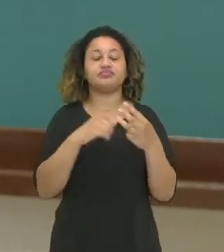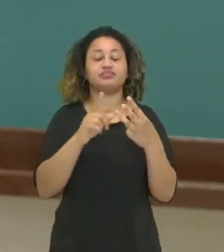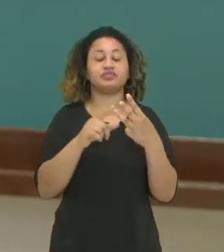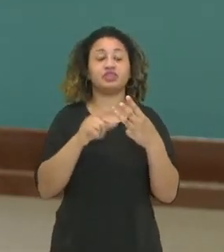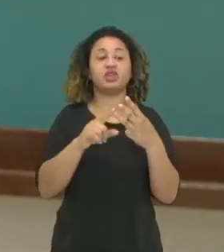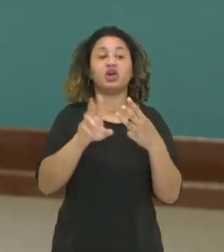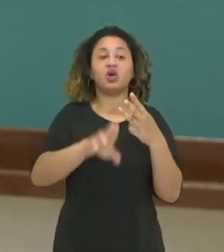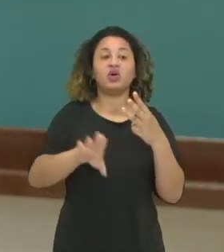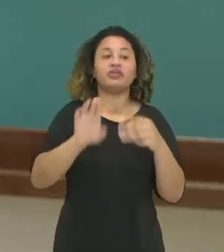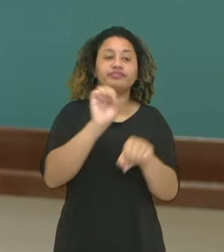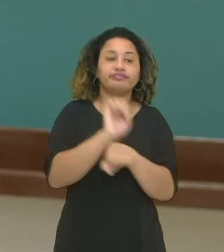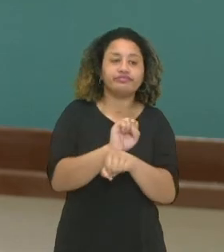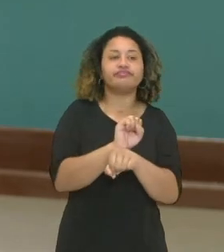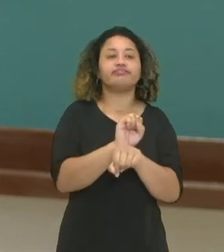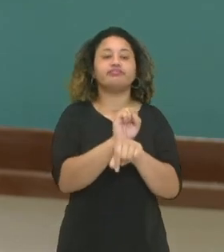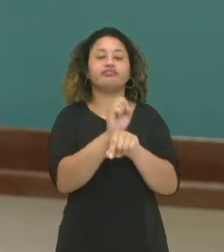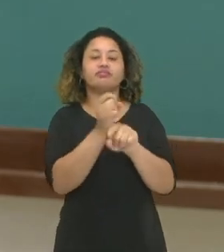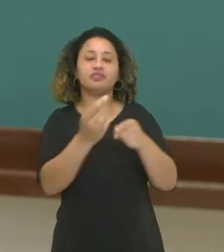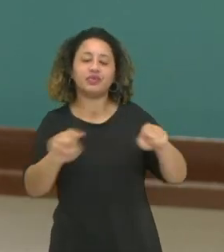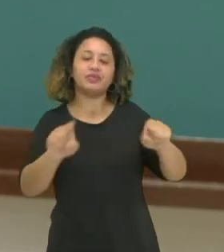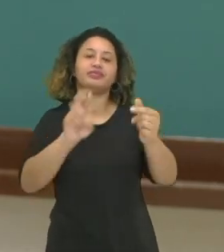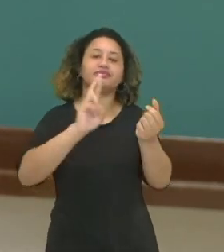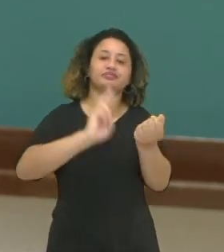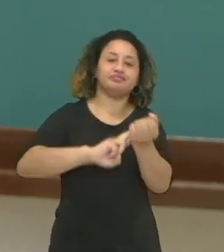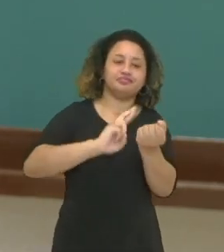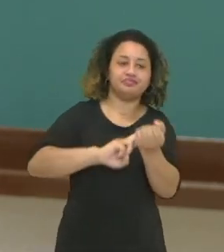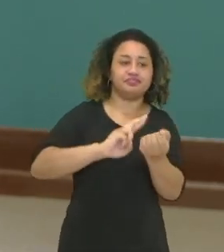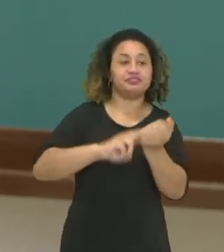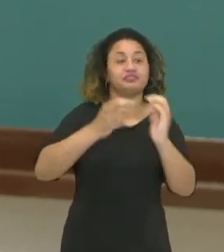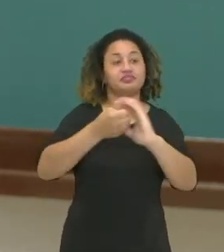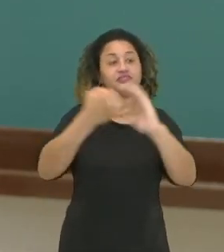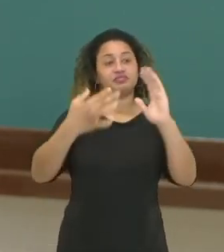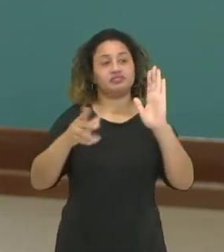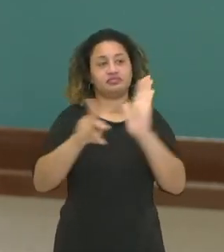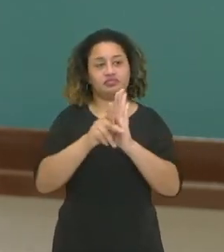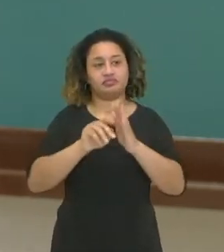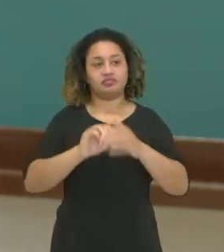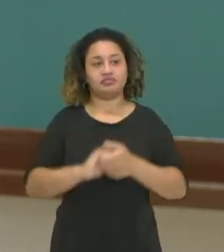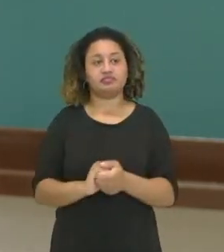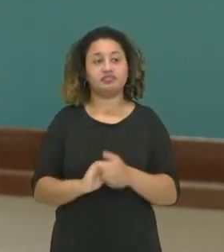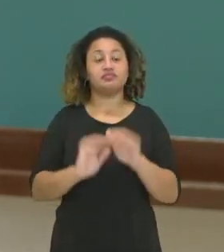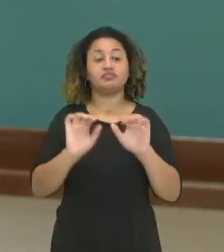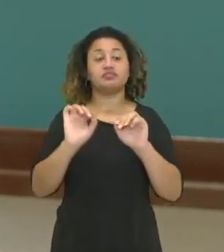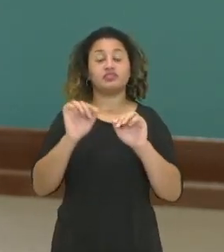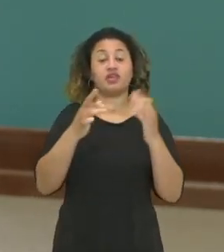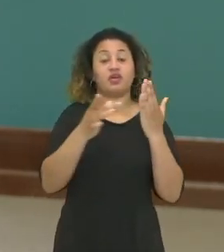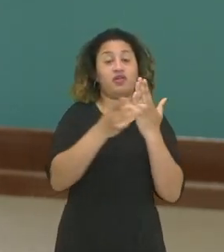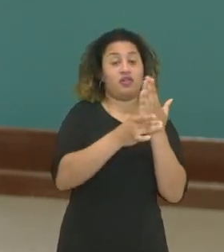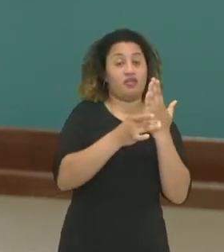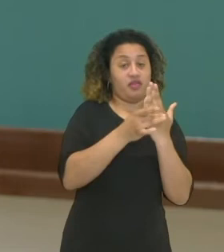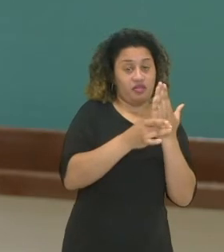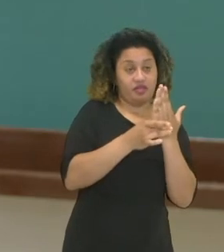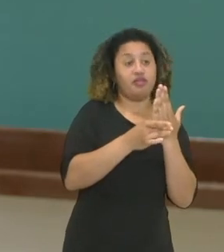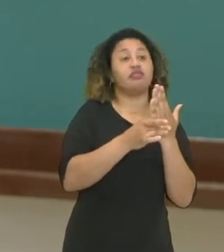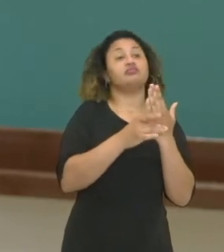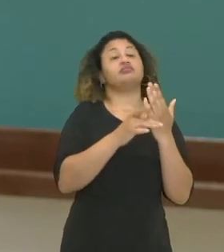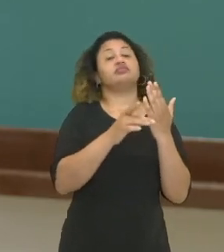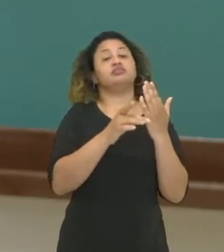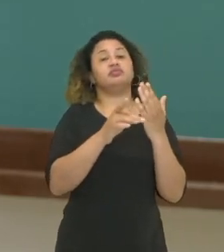aliterações e musicalidades rítmica são características. Então, realismo para a